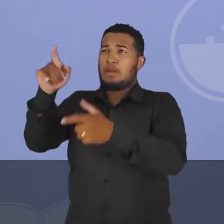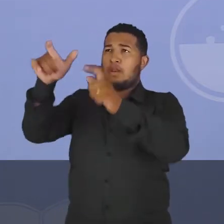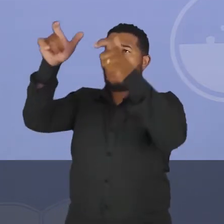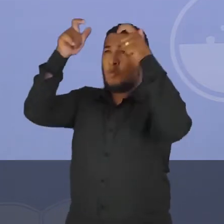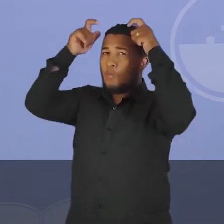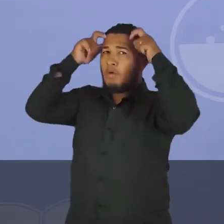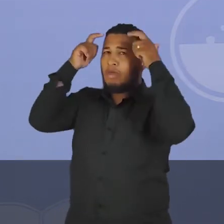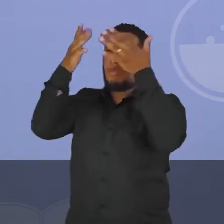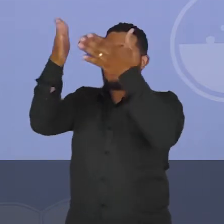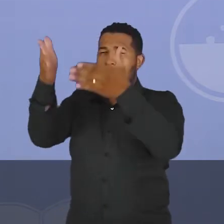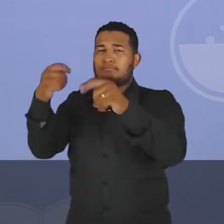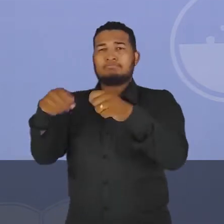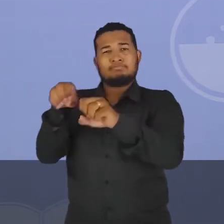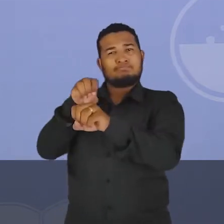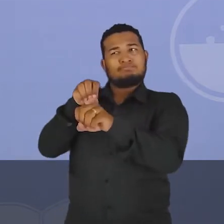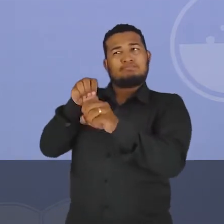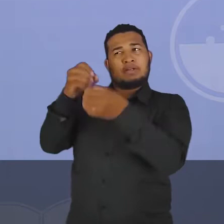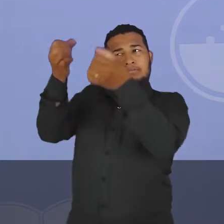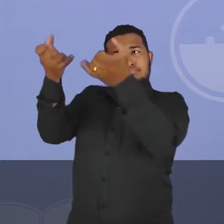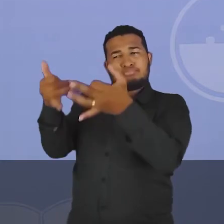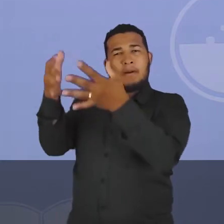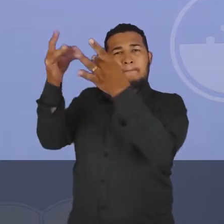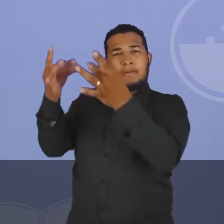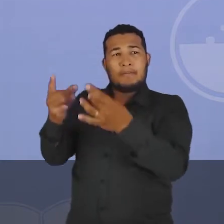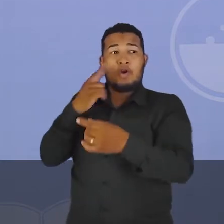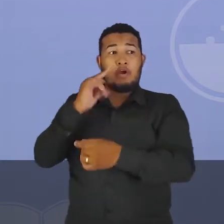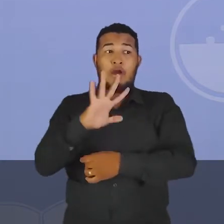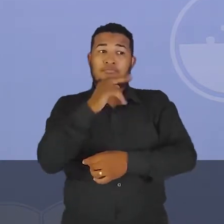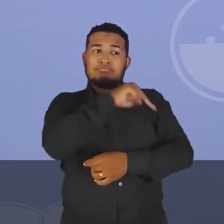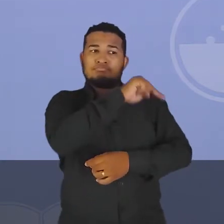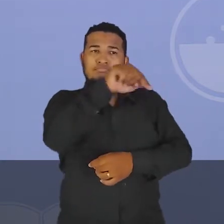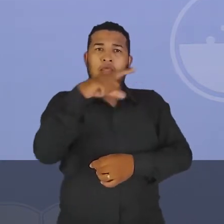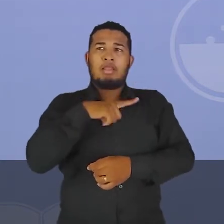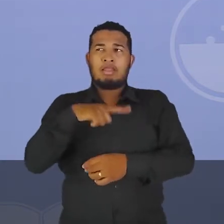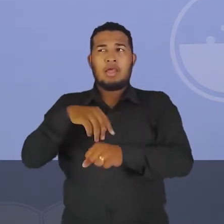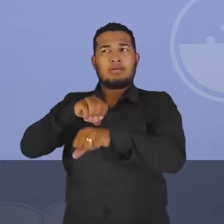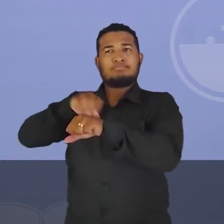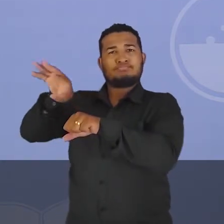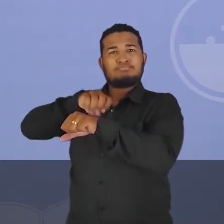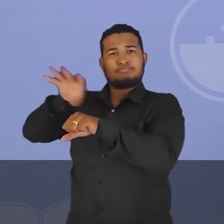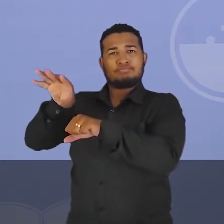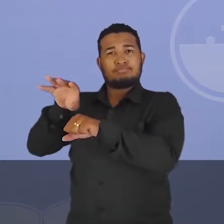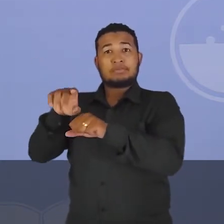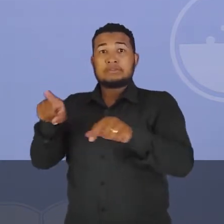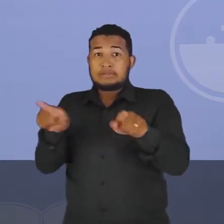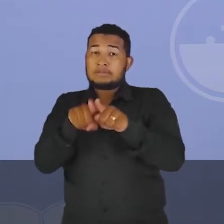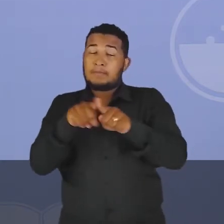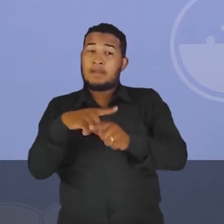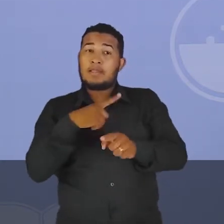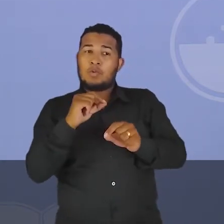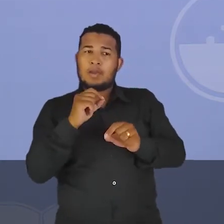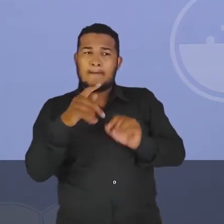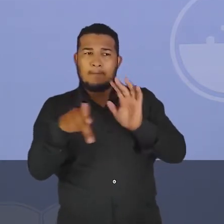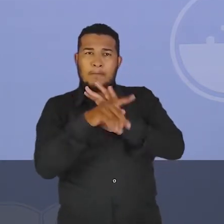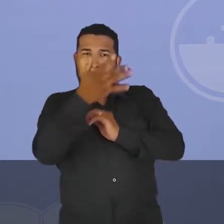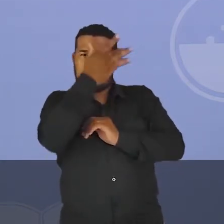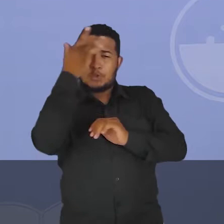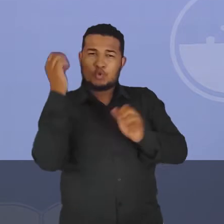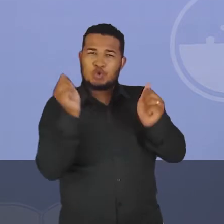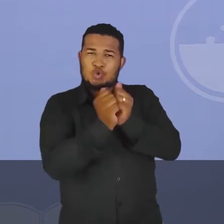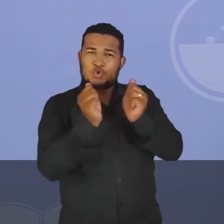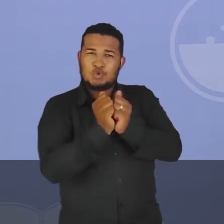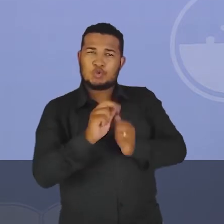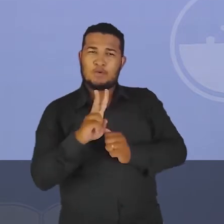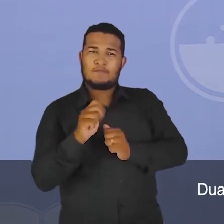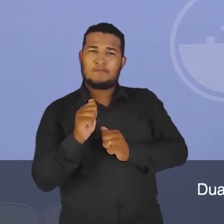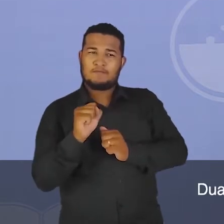os agricultores, né? A gente tem, inclusive, relatos, né, de companheiros do Vasco Fernandes Coutinho, como